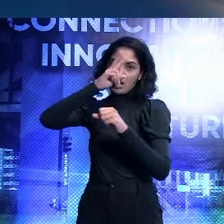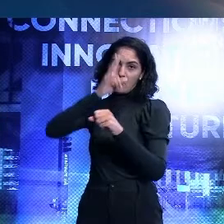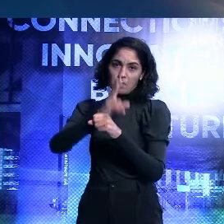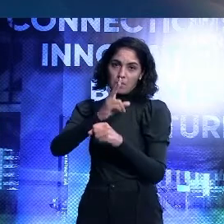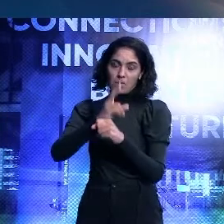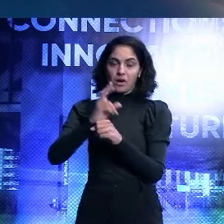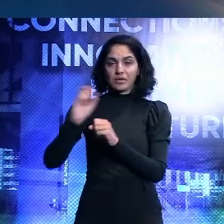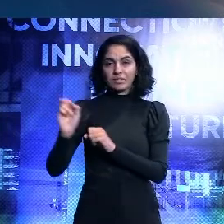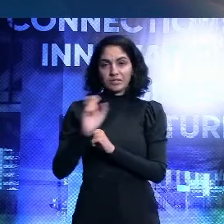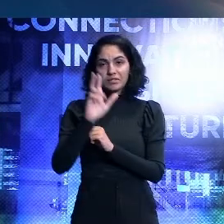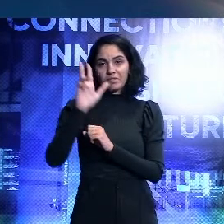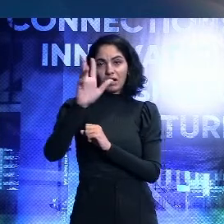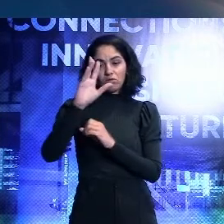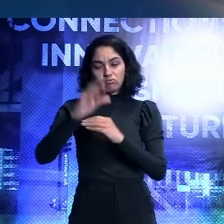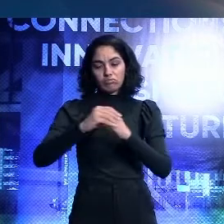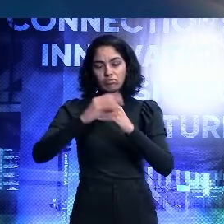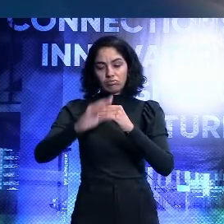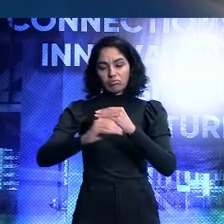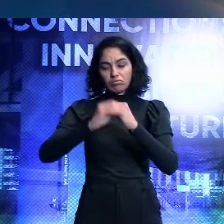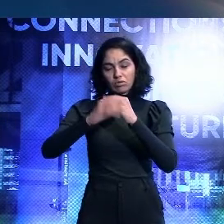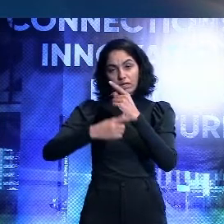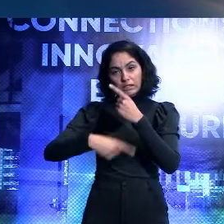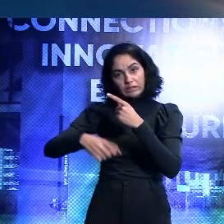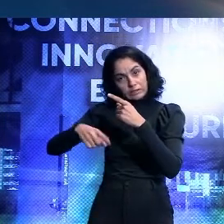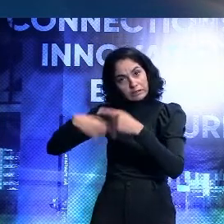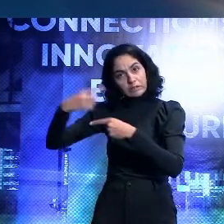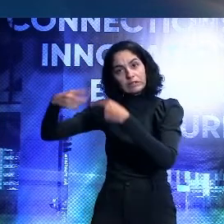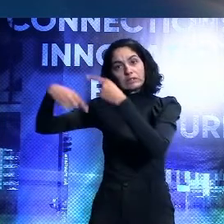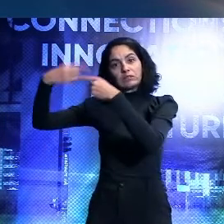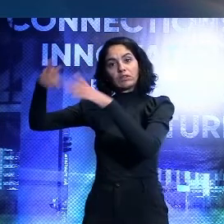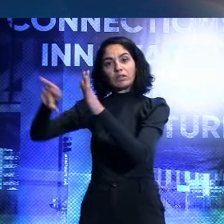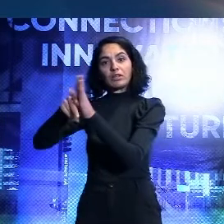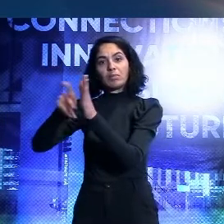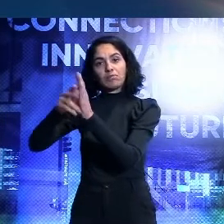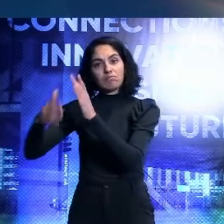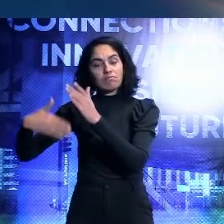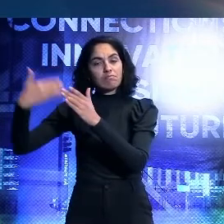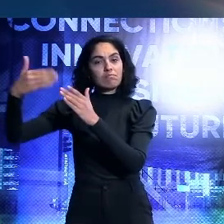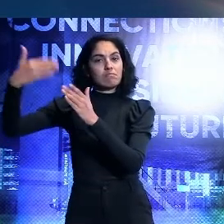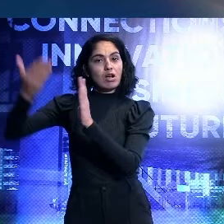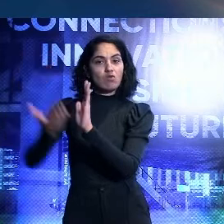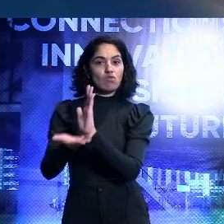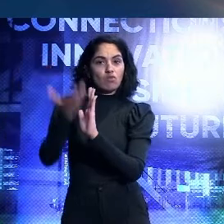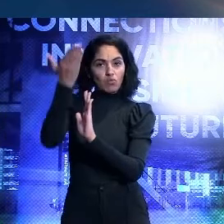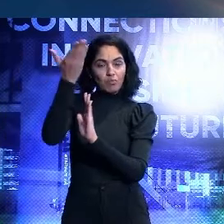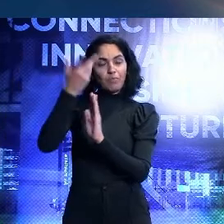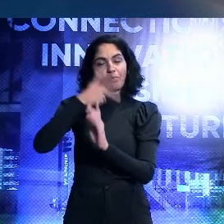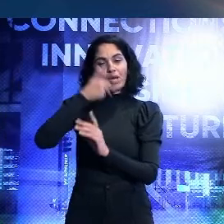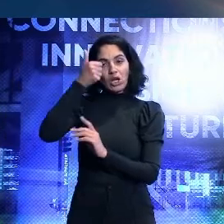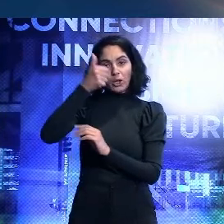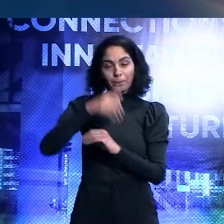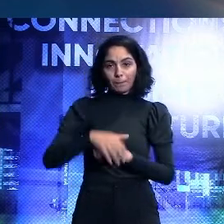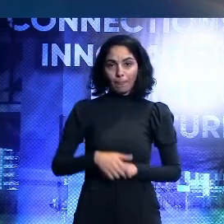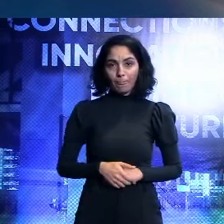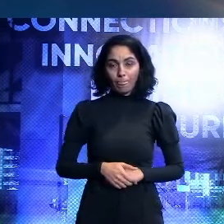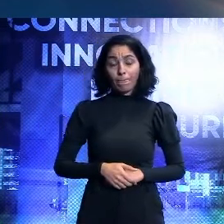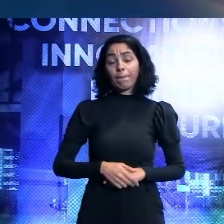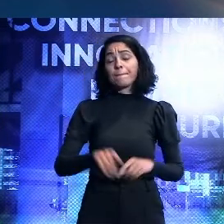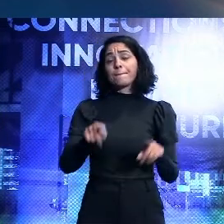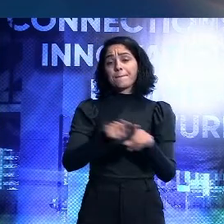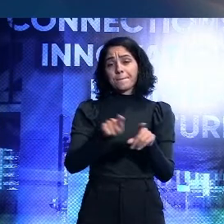e iterando, e evoluindo, e pivotando tudo isso, certo? Um ponto legal também para lembrar,